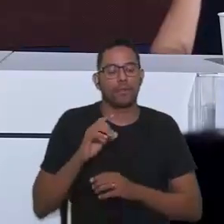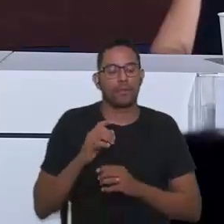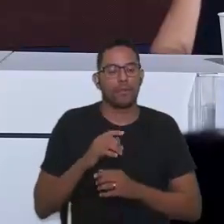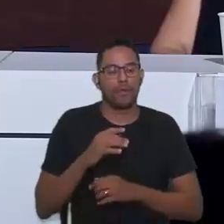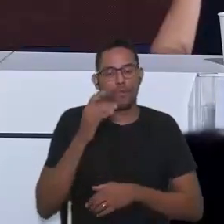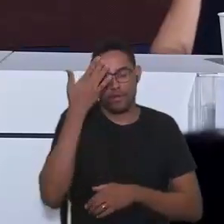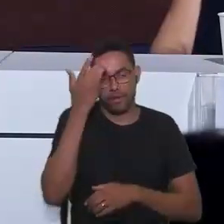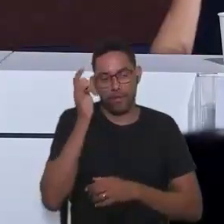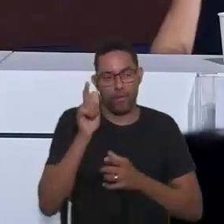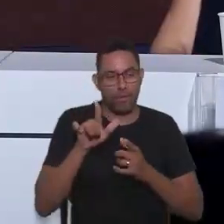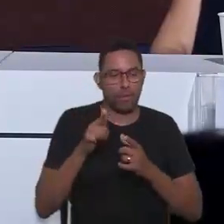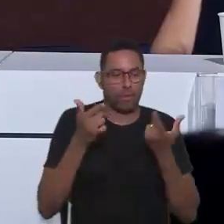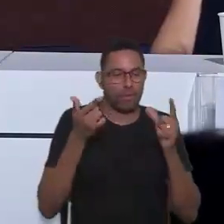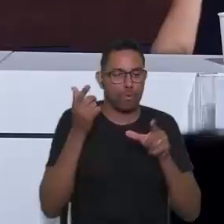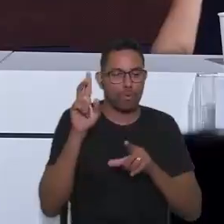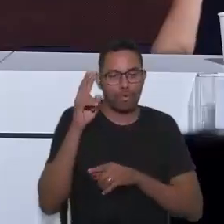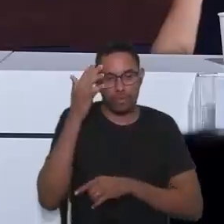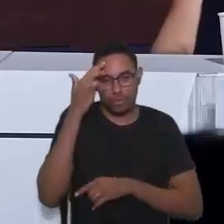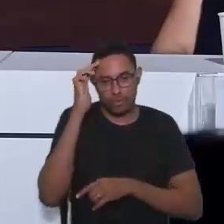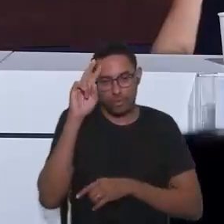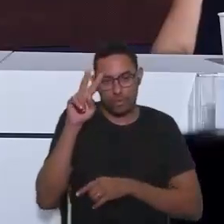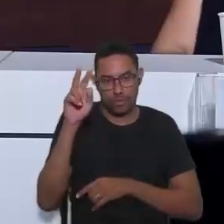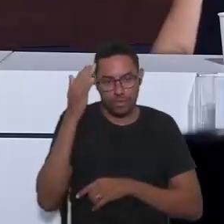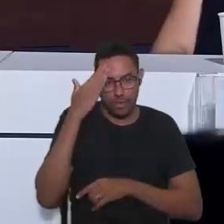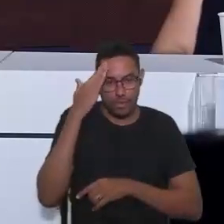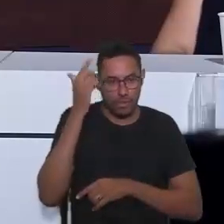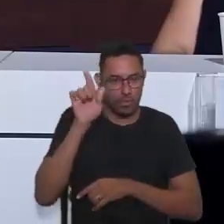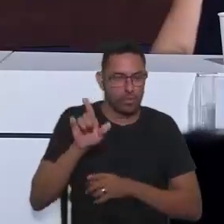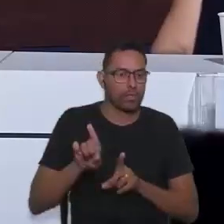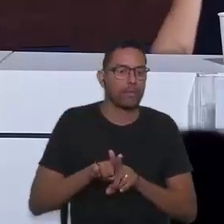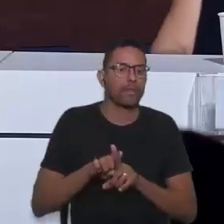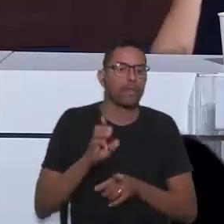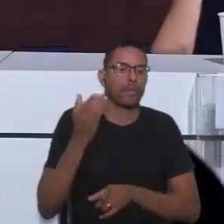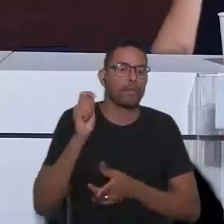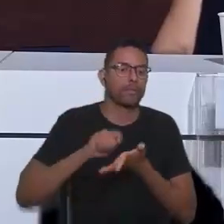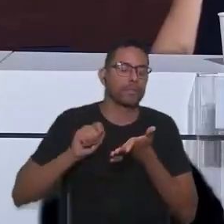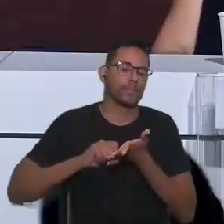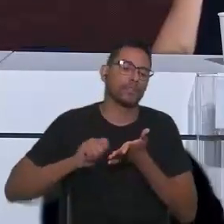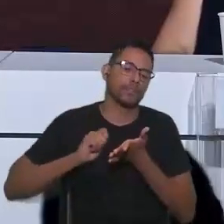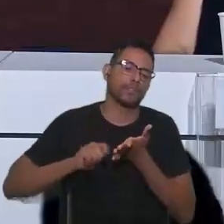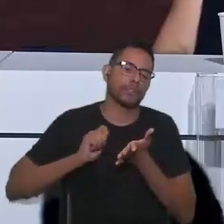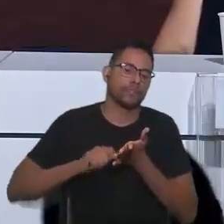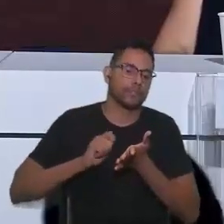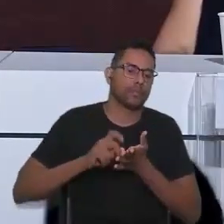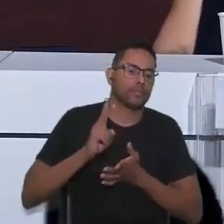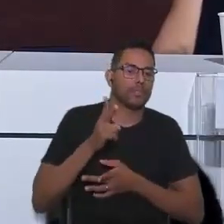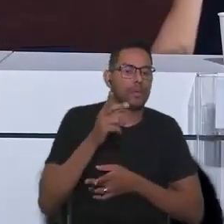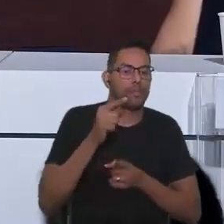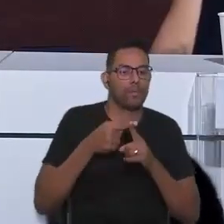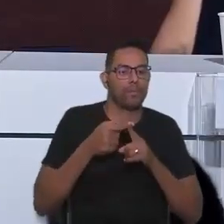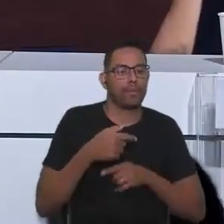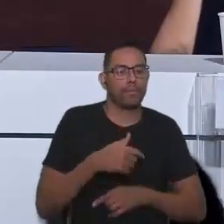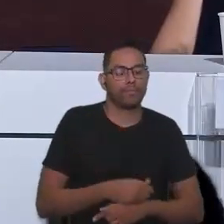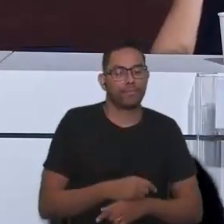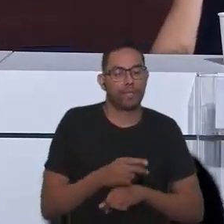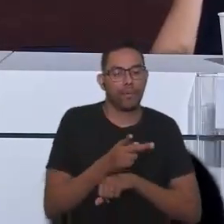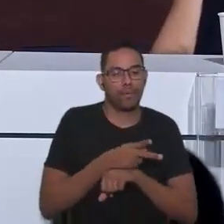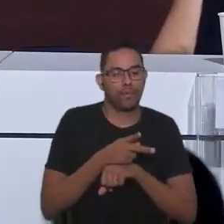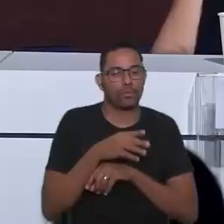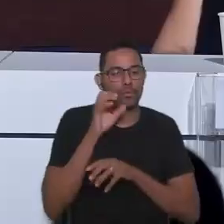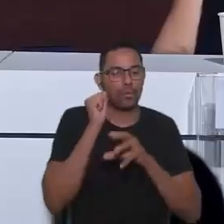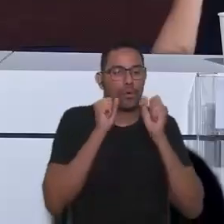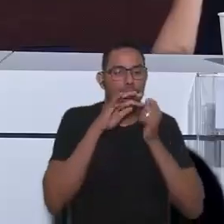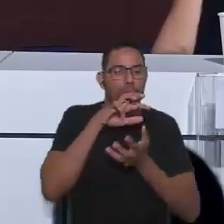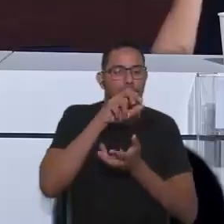fascínio pelos outros, de quem lê os outros, de quem quer saber dos outros. Eu escrevo sempre porque eu procuro